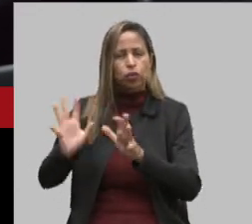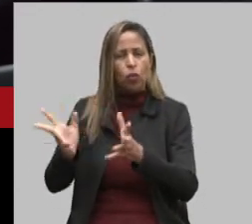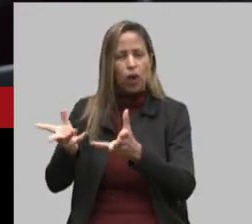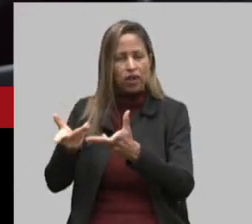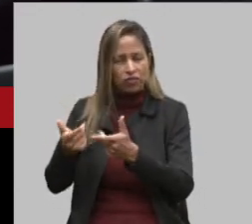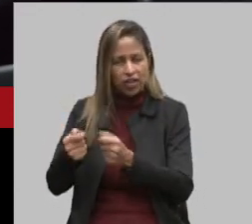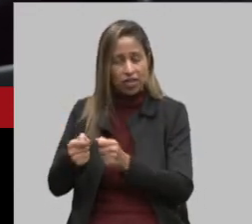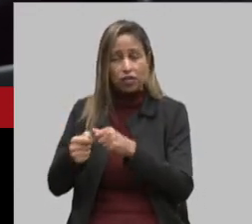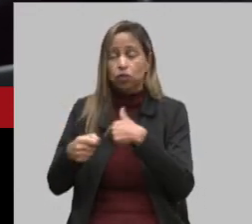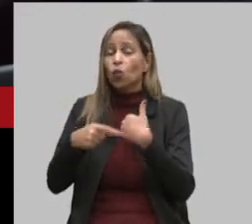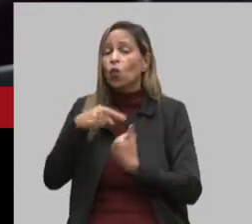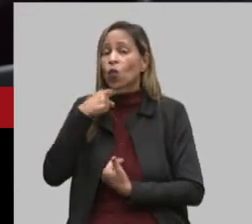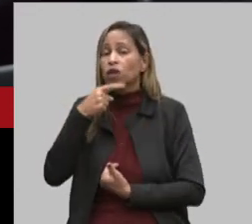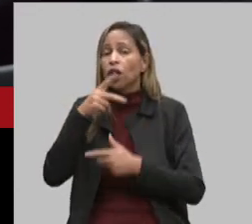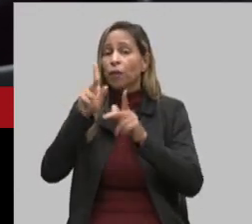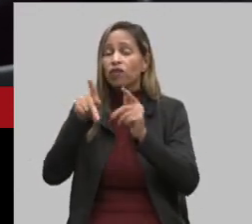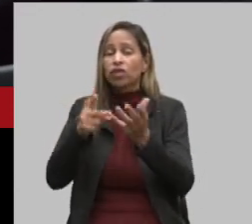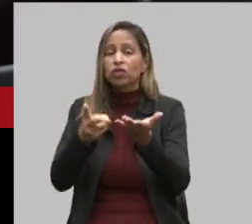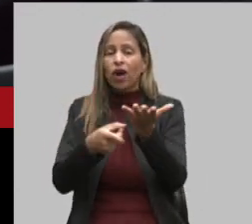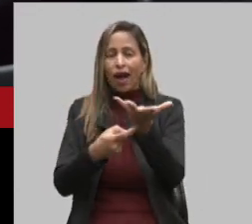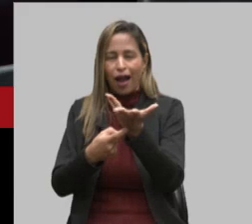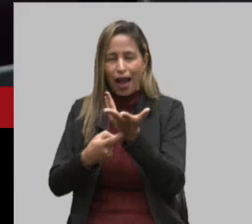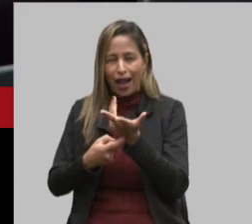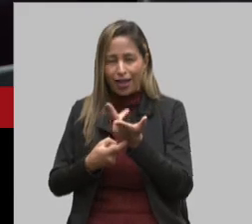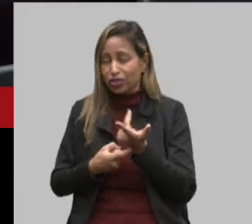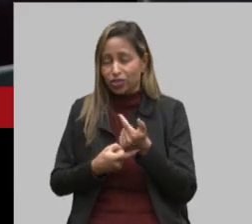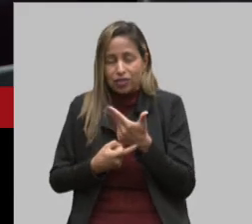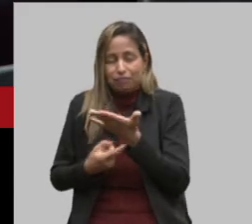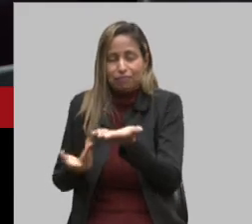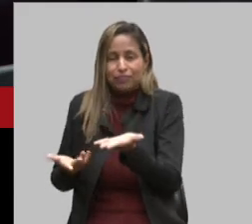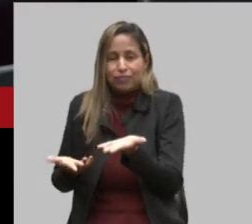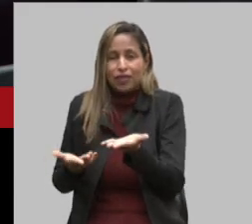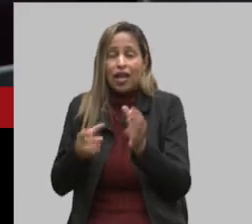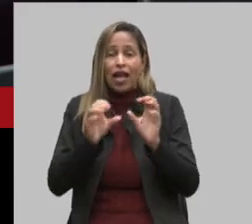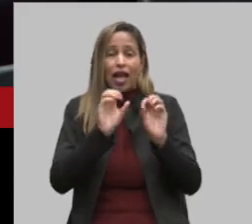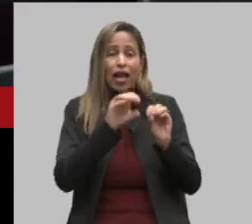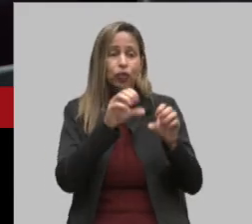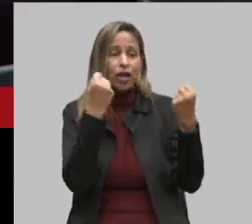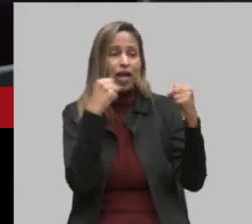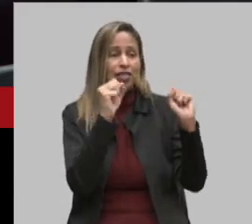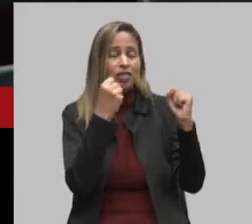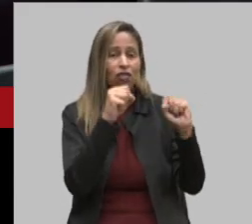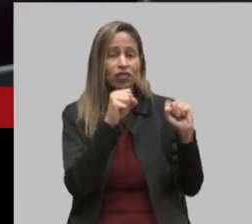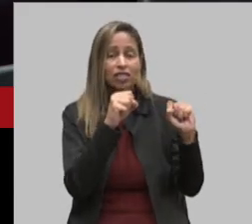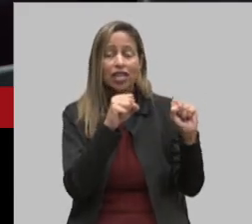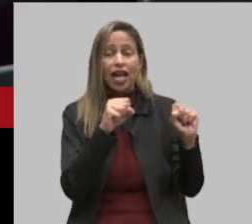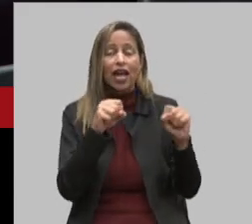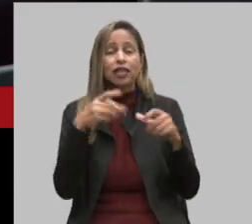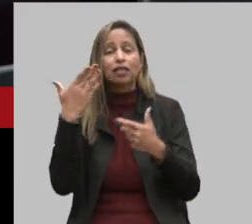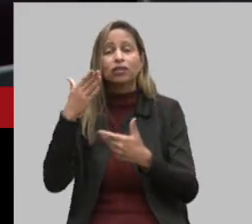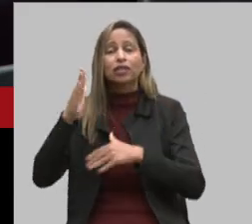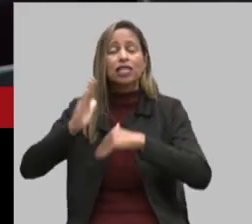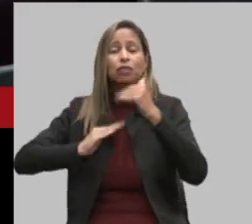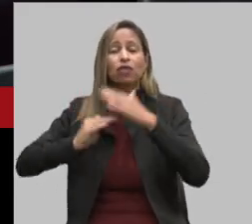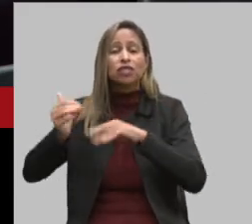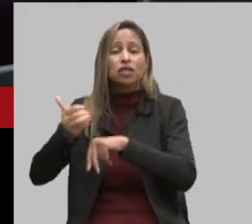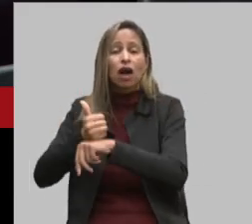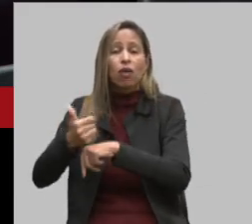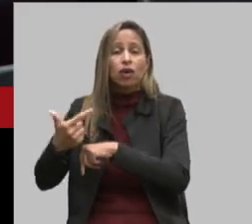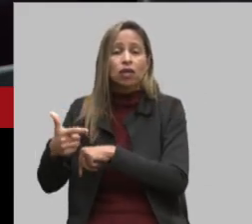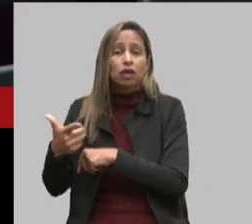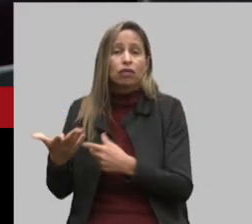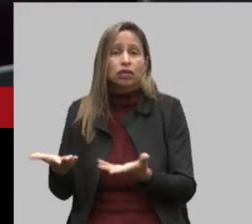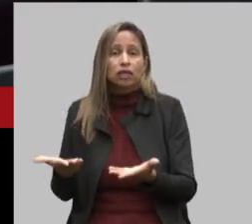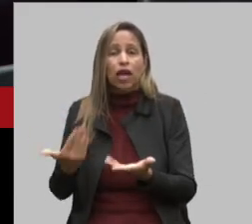colocar um professor de artes para dar uma aula de de educação física sendo que ele não vai ter um um um